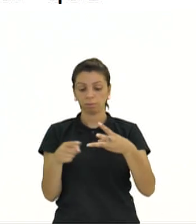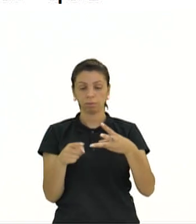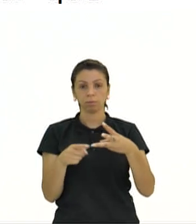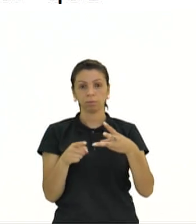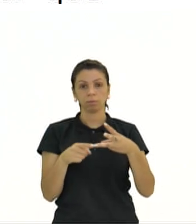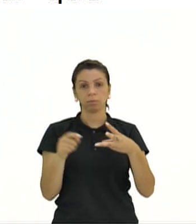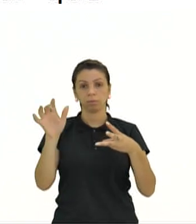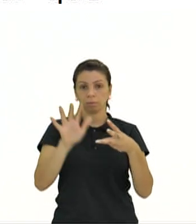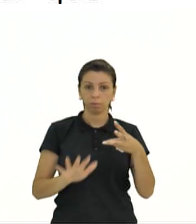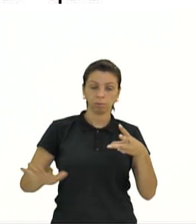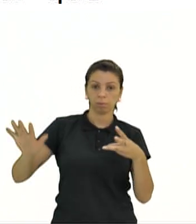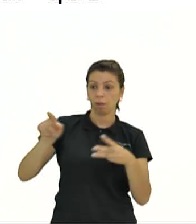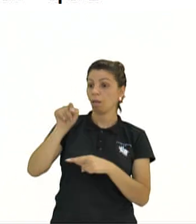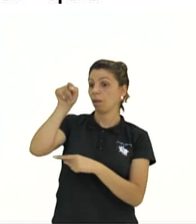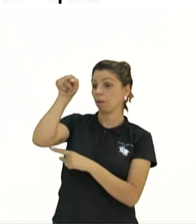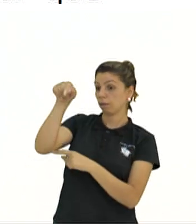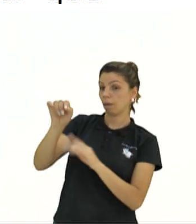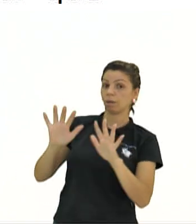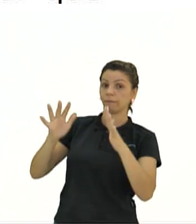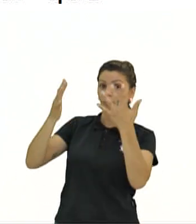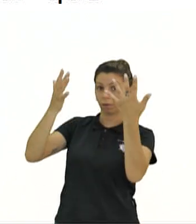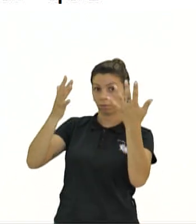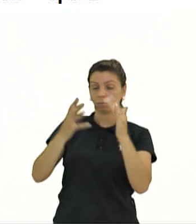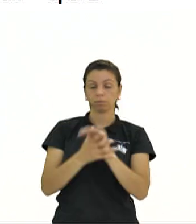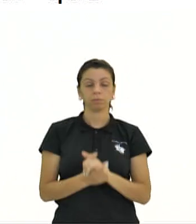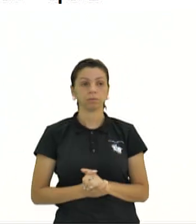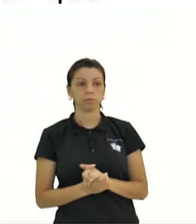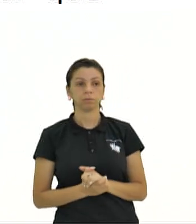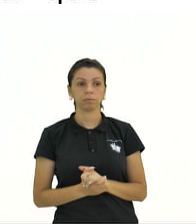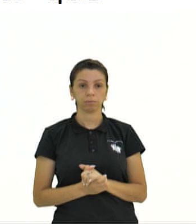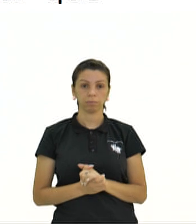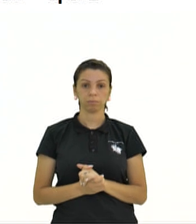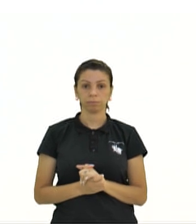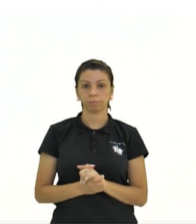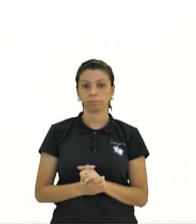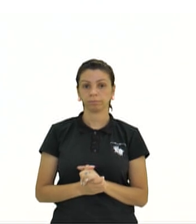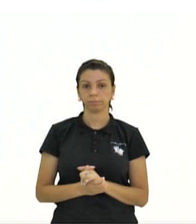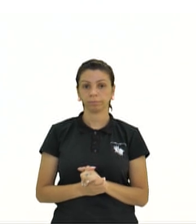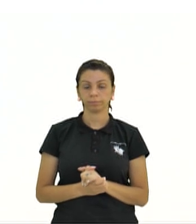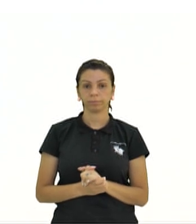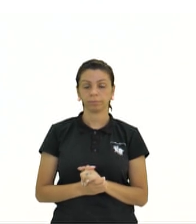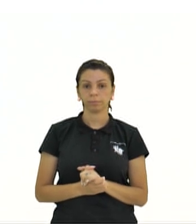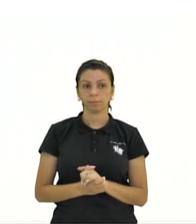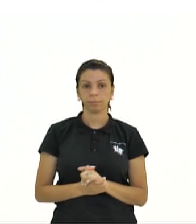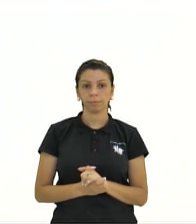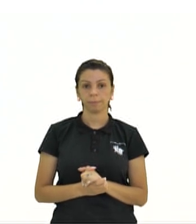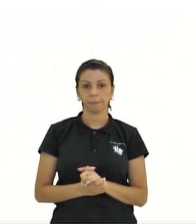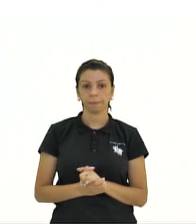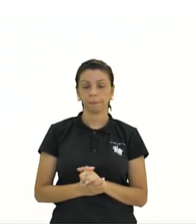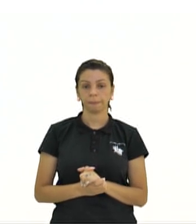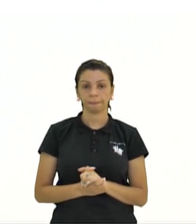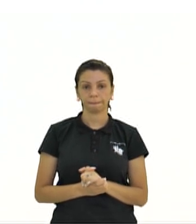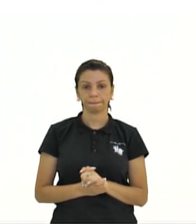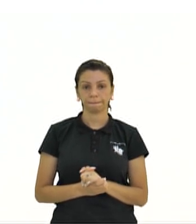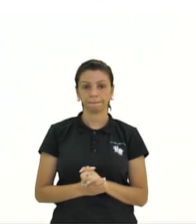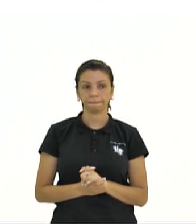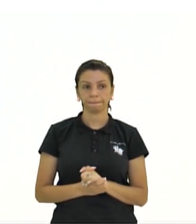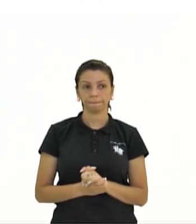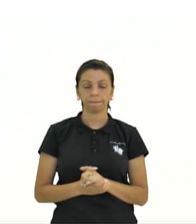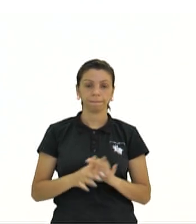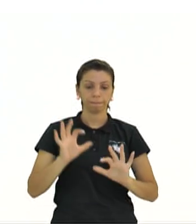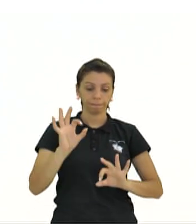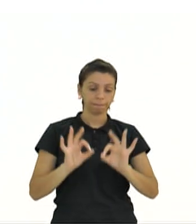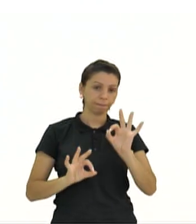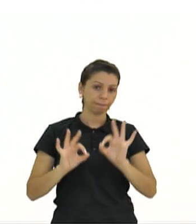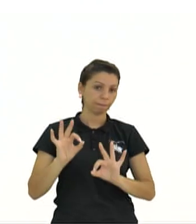falar daquela festa, daquela atividade cultural. Esse é um exemplo aqui. Hora de planejar.